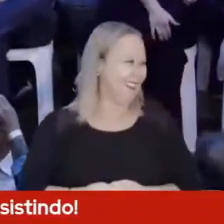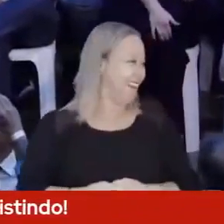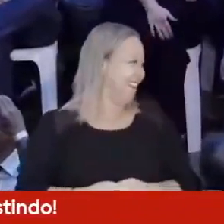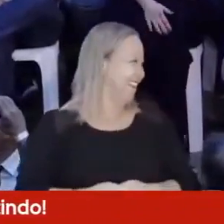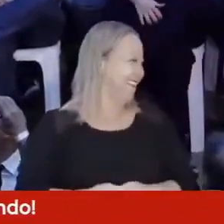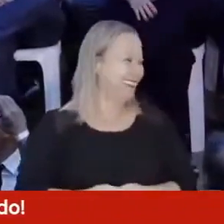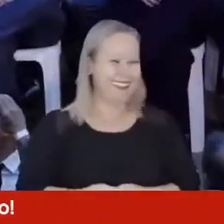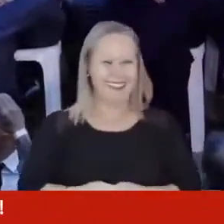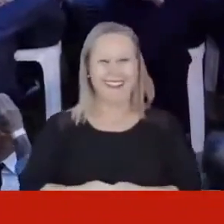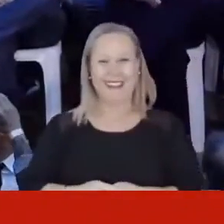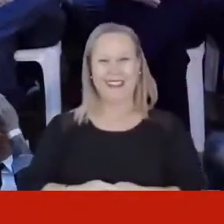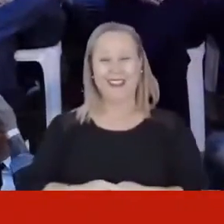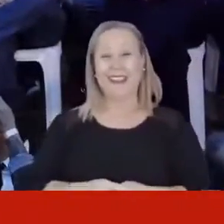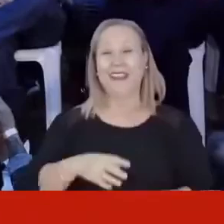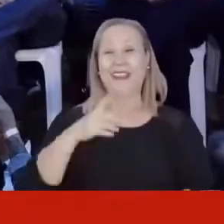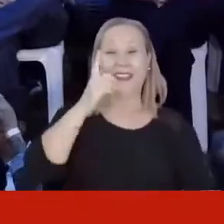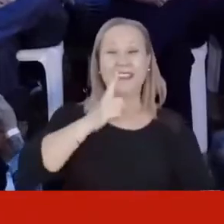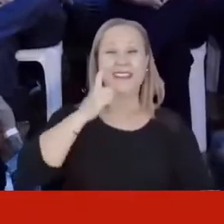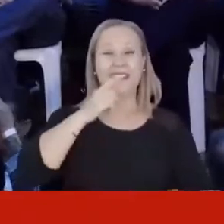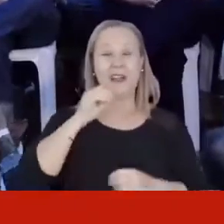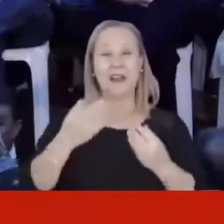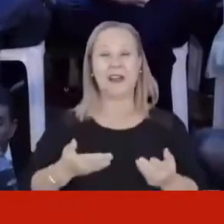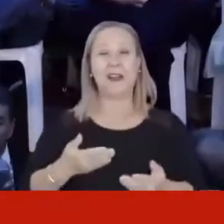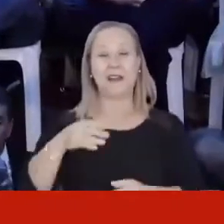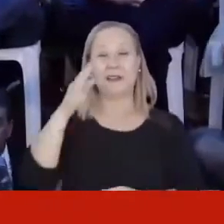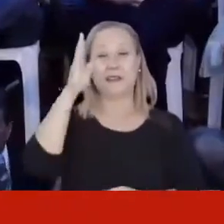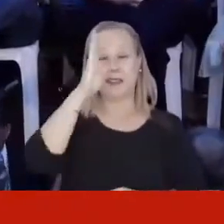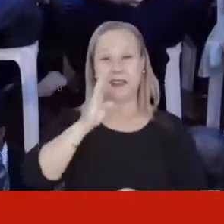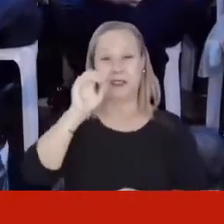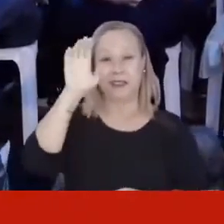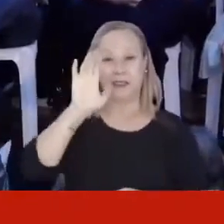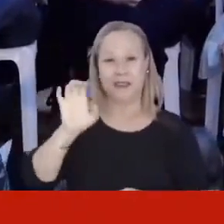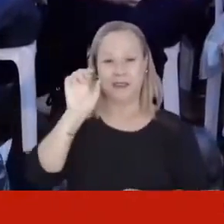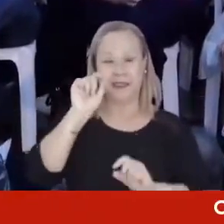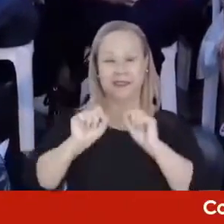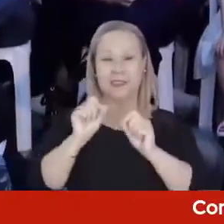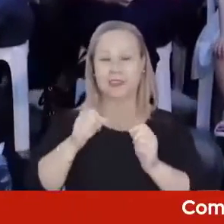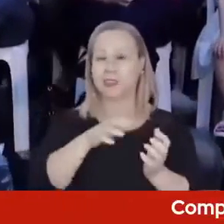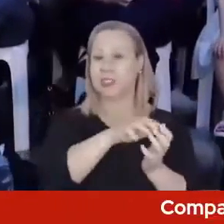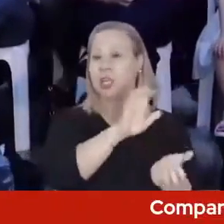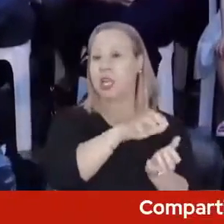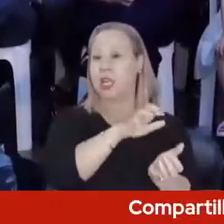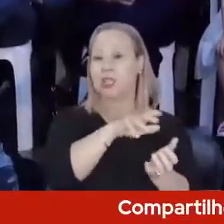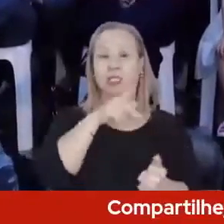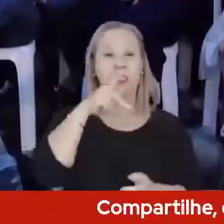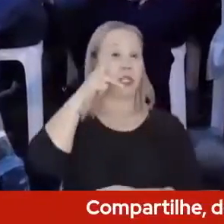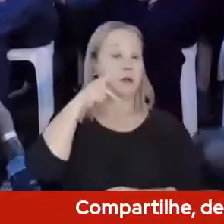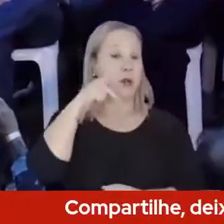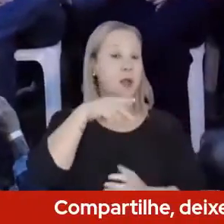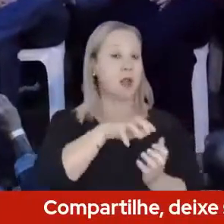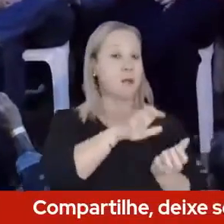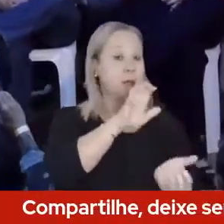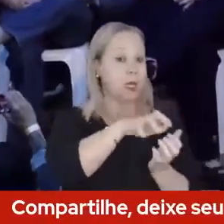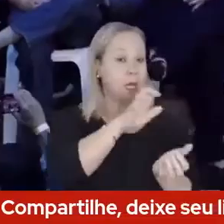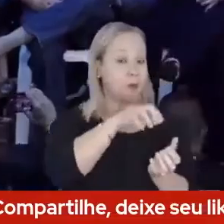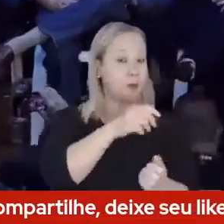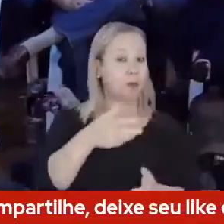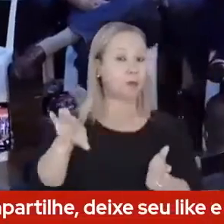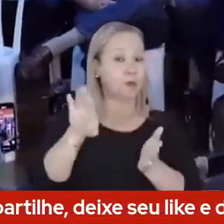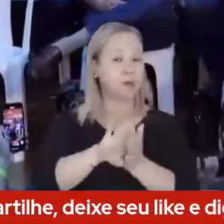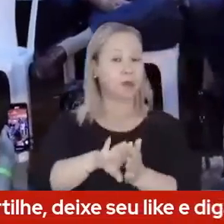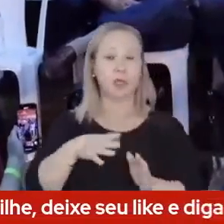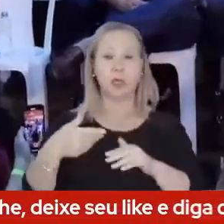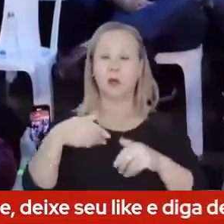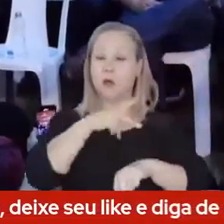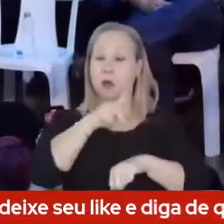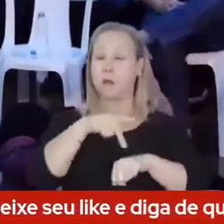deputados nossos naquele estado. Se eu chegar na Paraíba, se eu chegar em Pernambuco, se eu chegar em qualquer país, vai ter uma